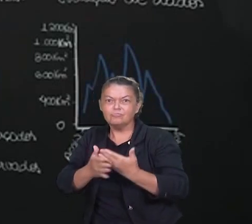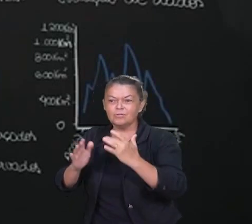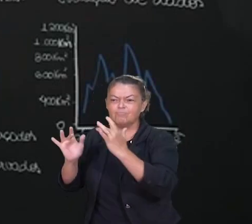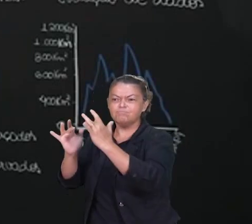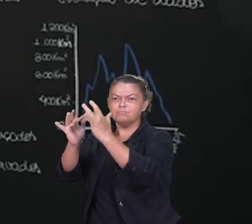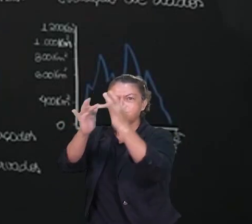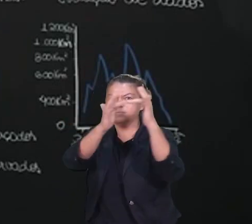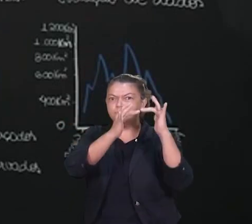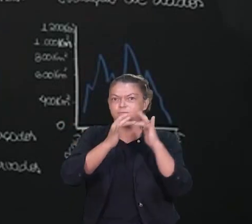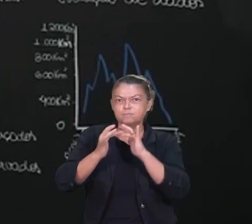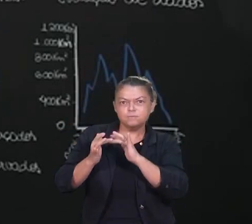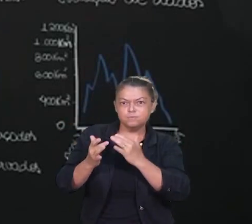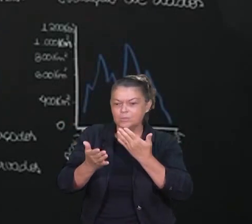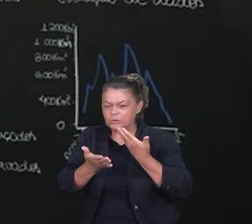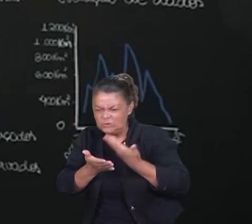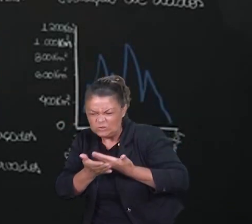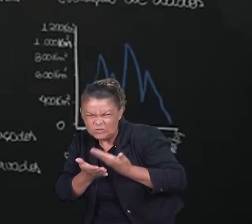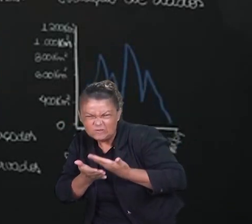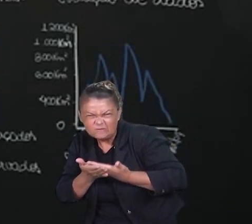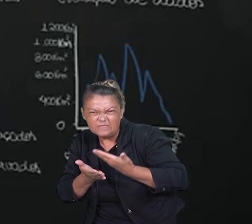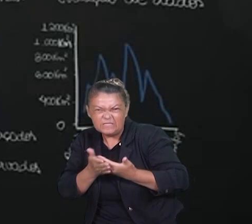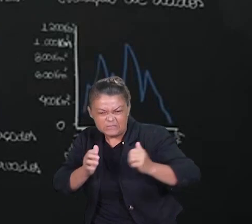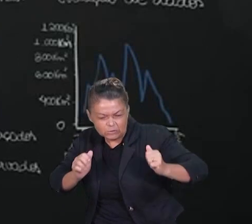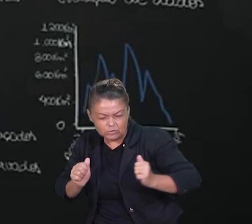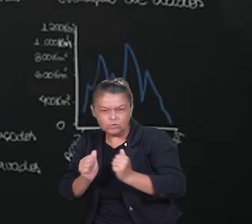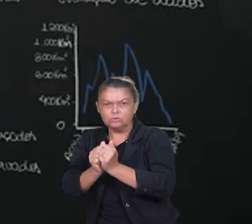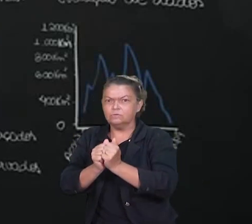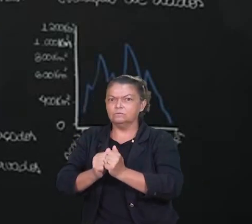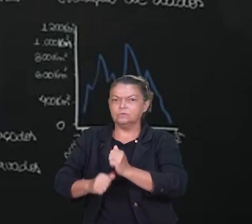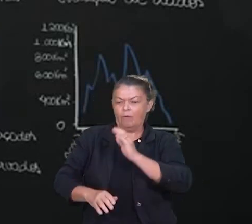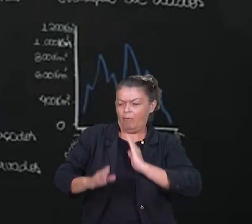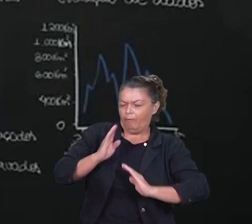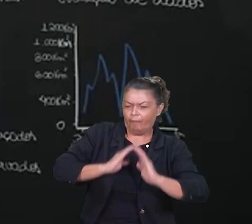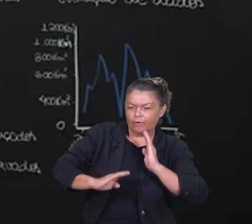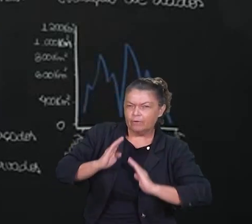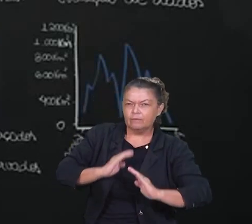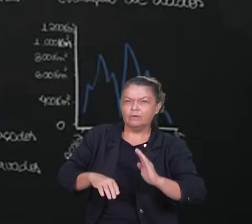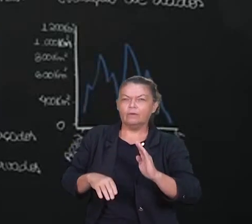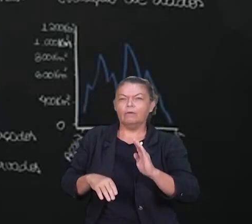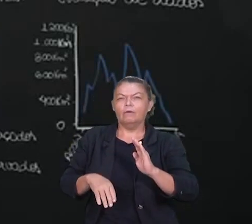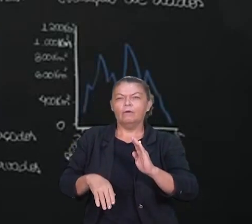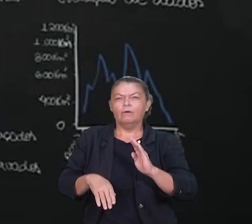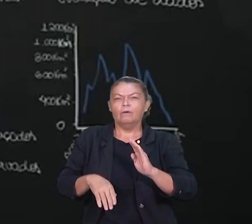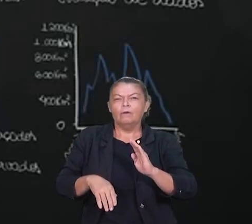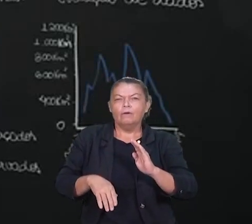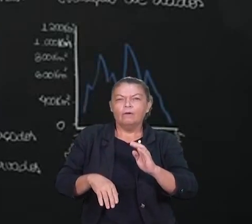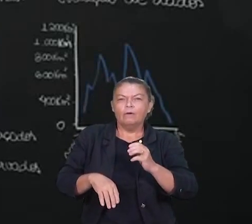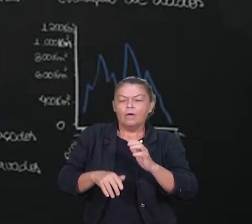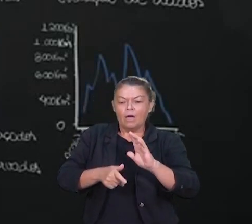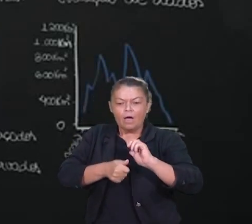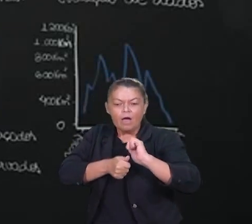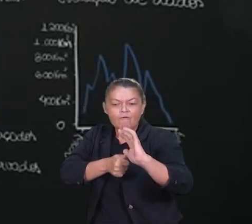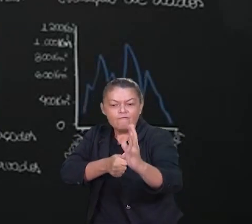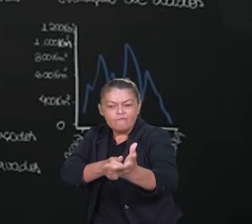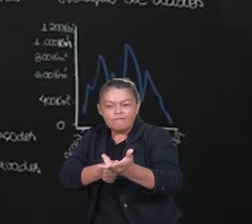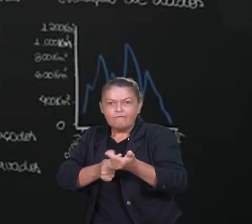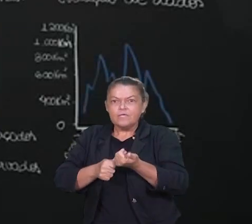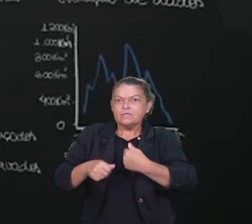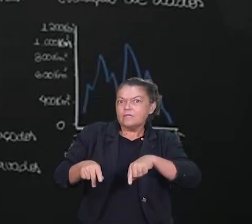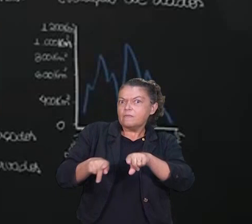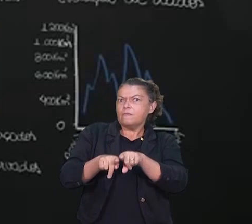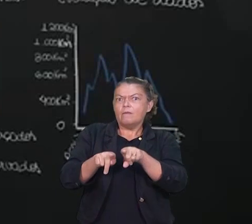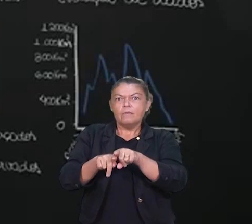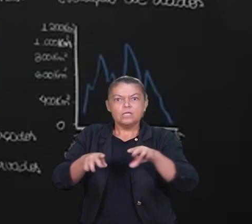É todas essas ciências, a matemática, a física, a biologia, a estatística, todas elas vão estar conectadas